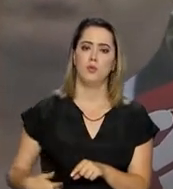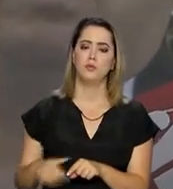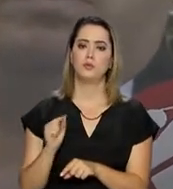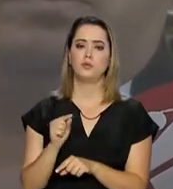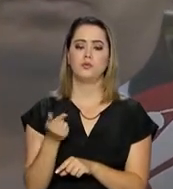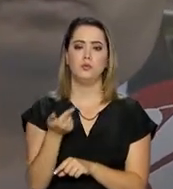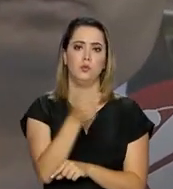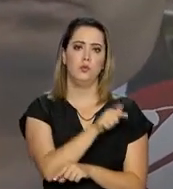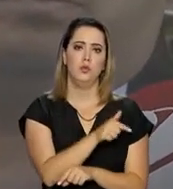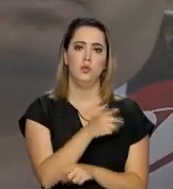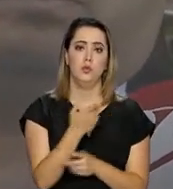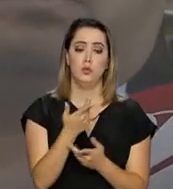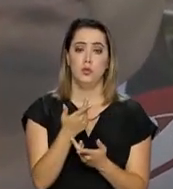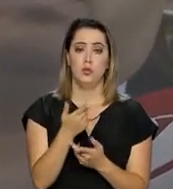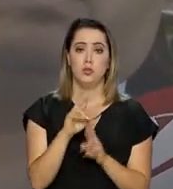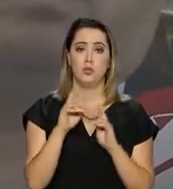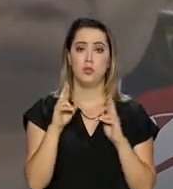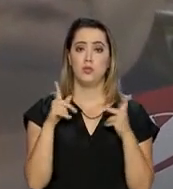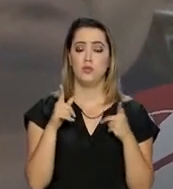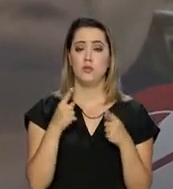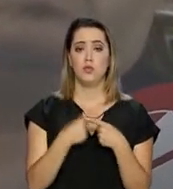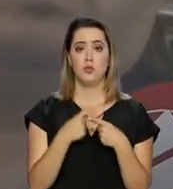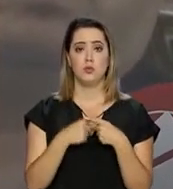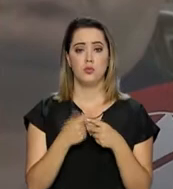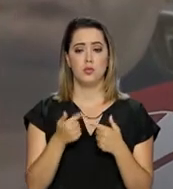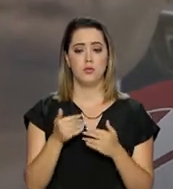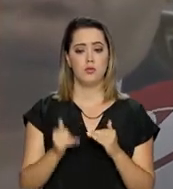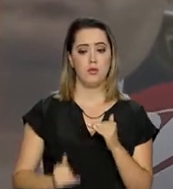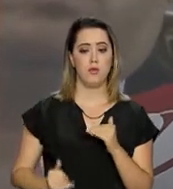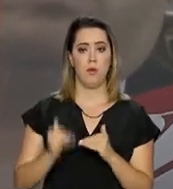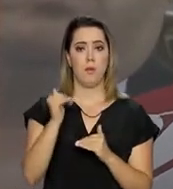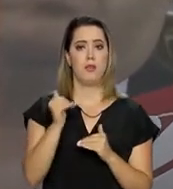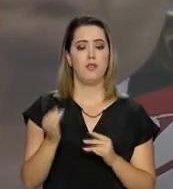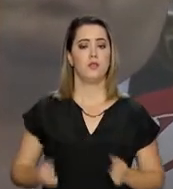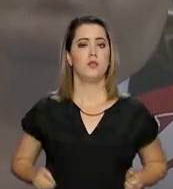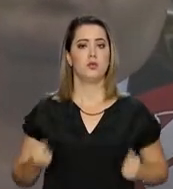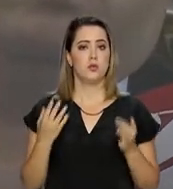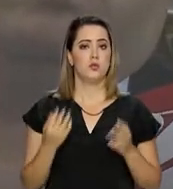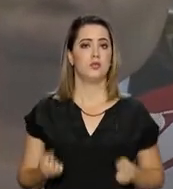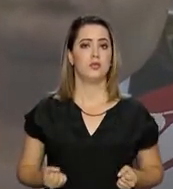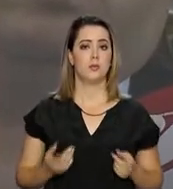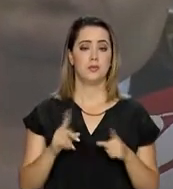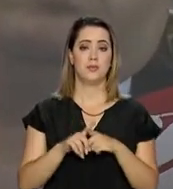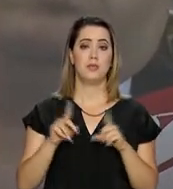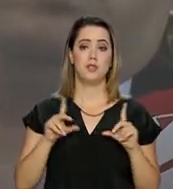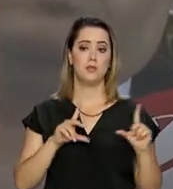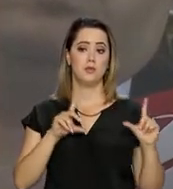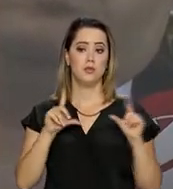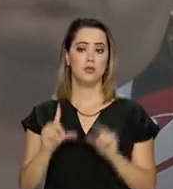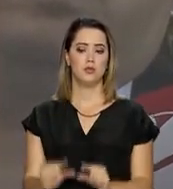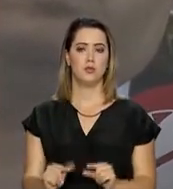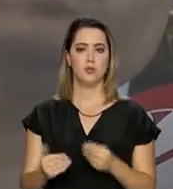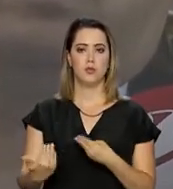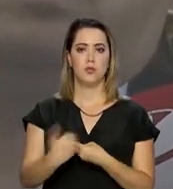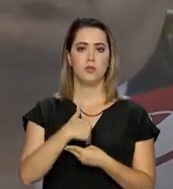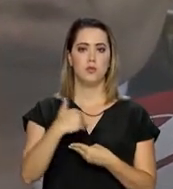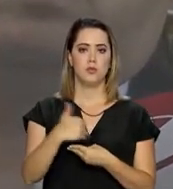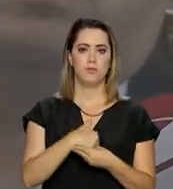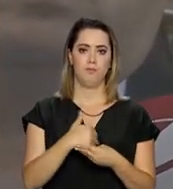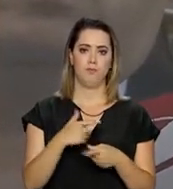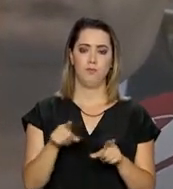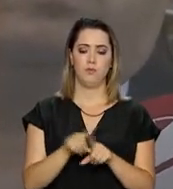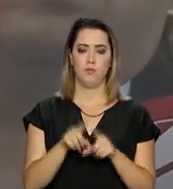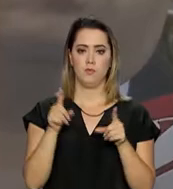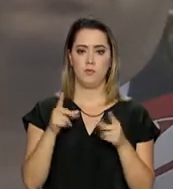não é por um aumento de despesa é por uma queda de arrecadação produto